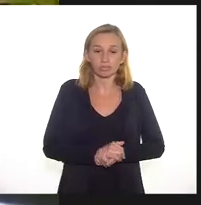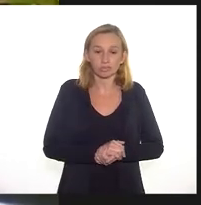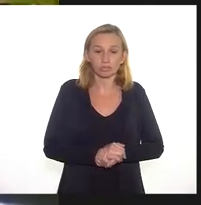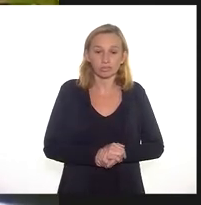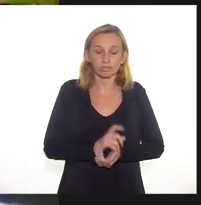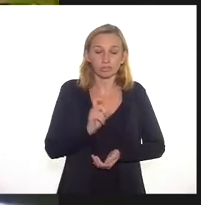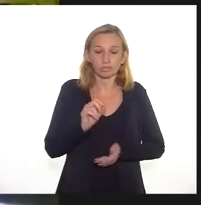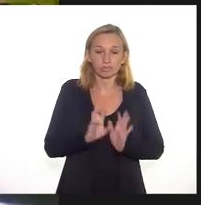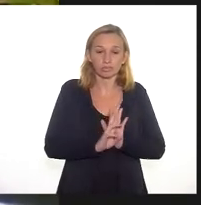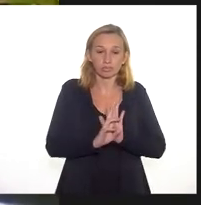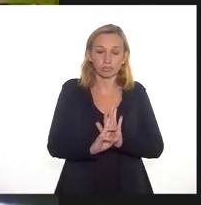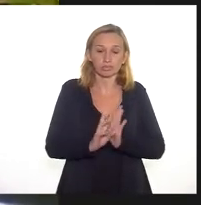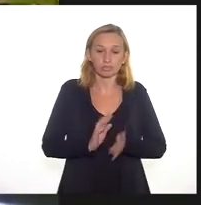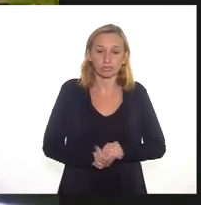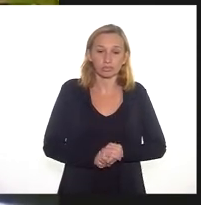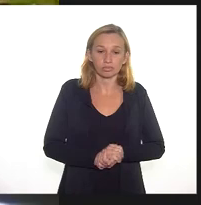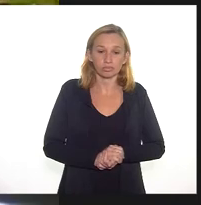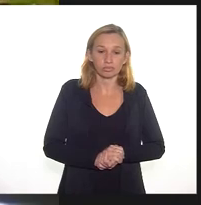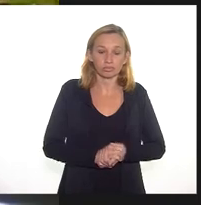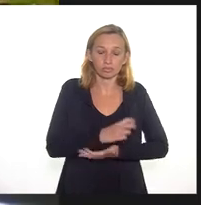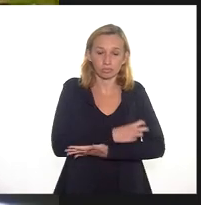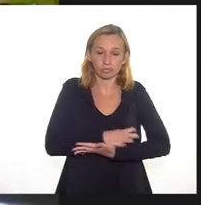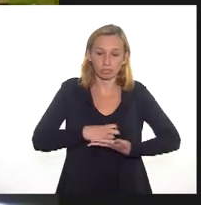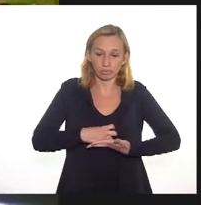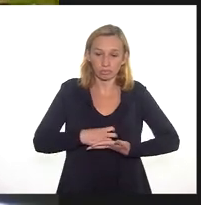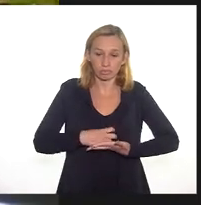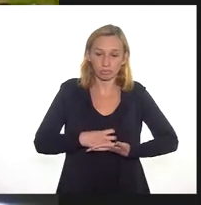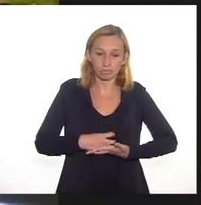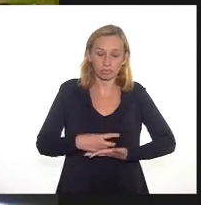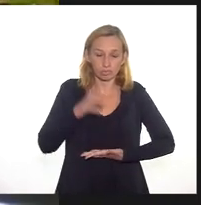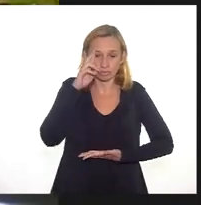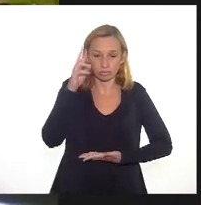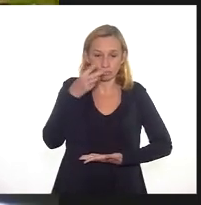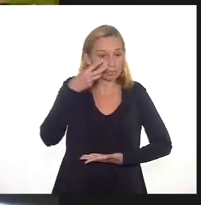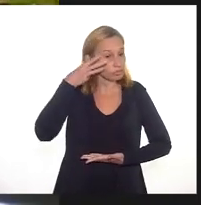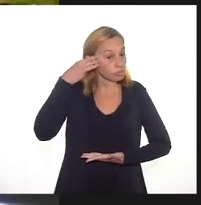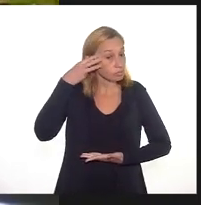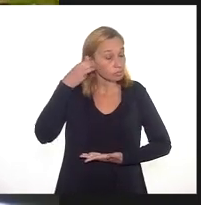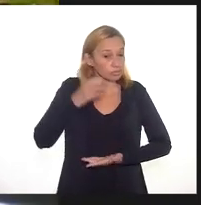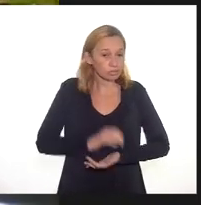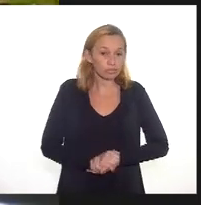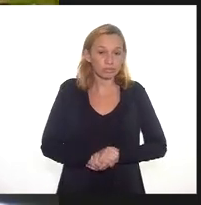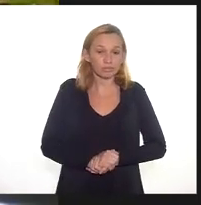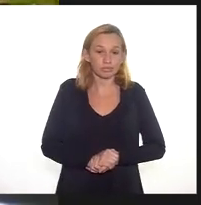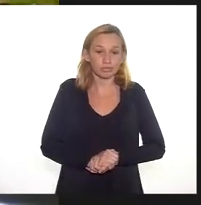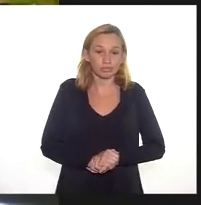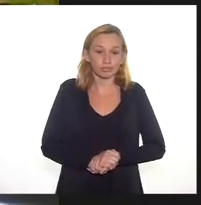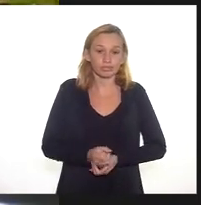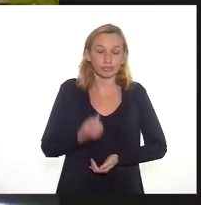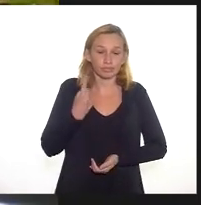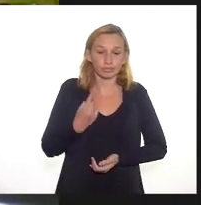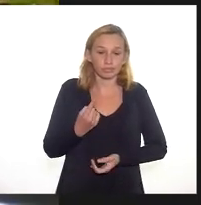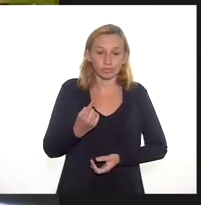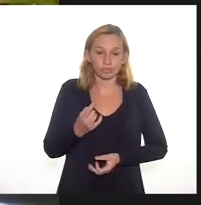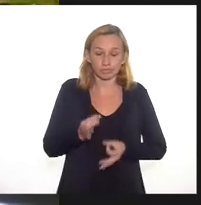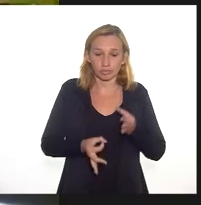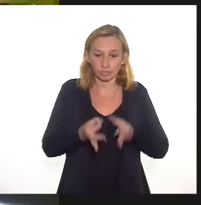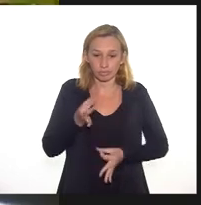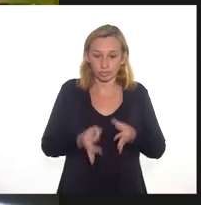o que representa o impeachment do senhor Wilson Witzel, né? Ex-juiz,